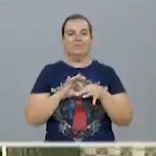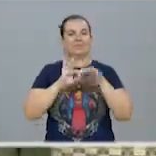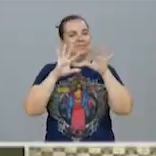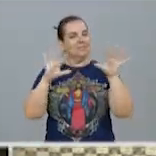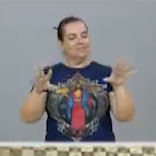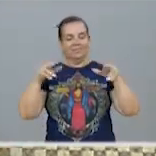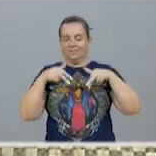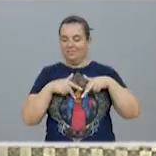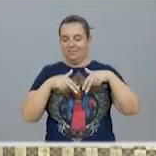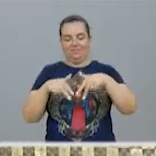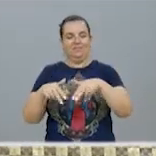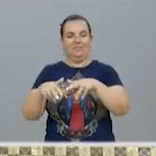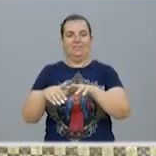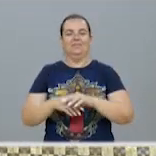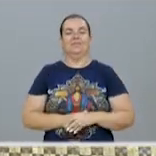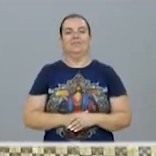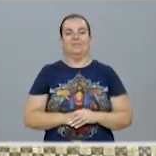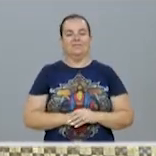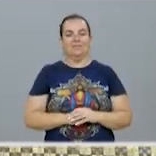é leve,